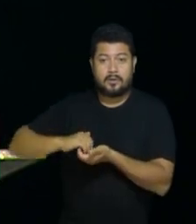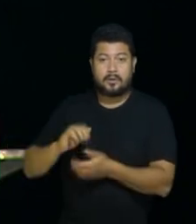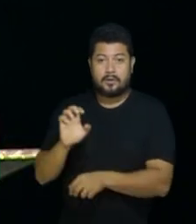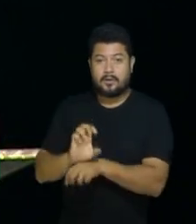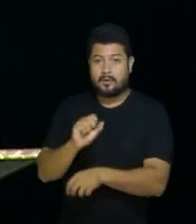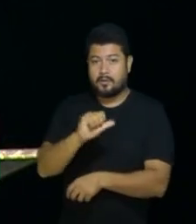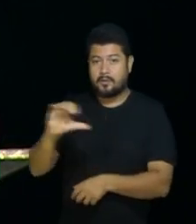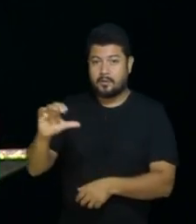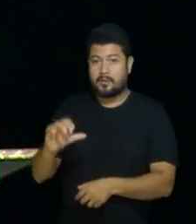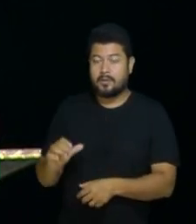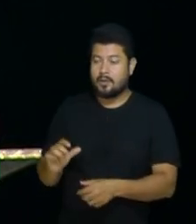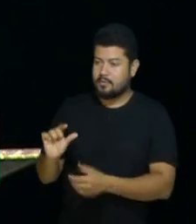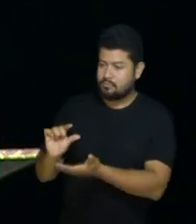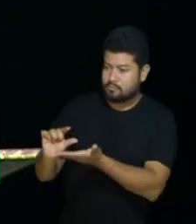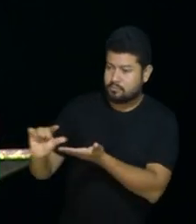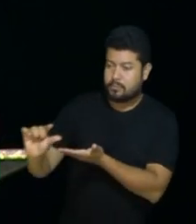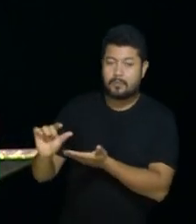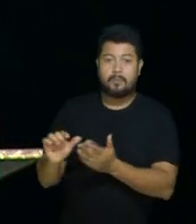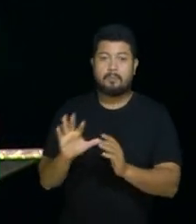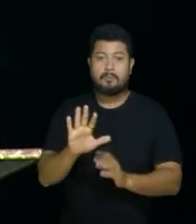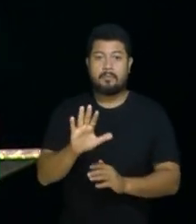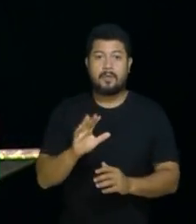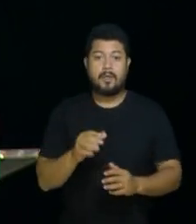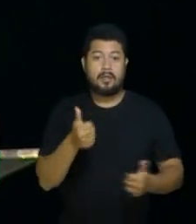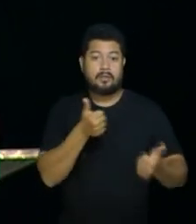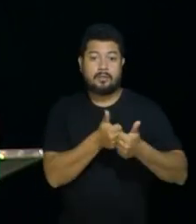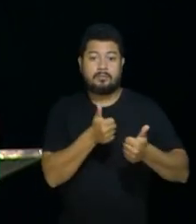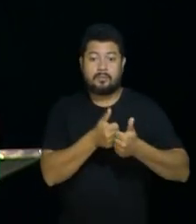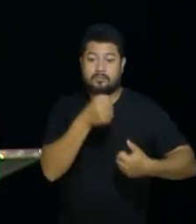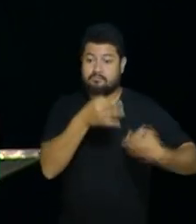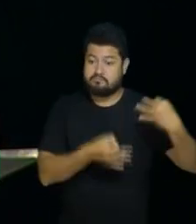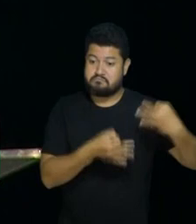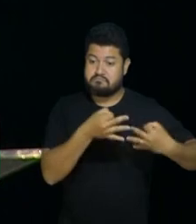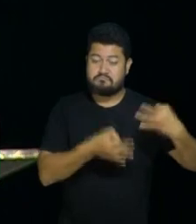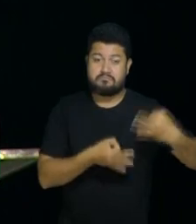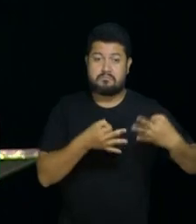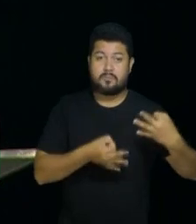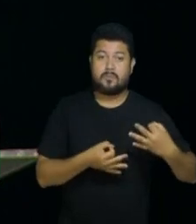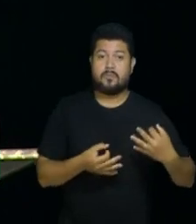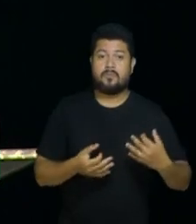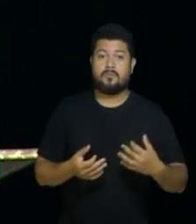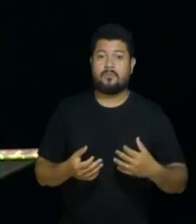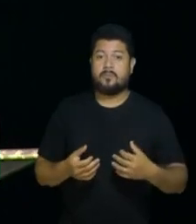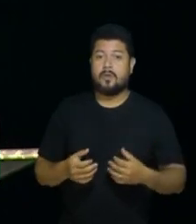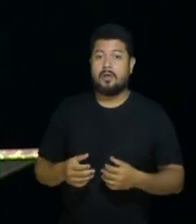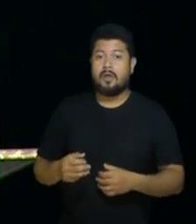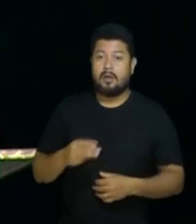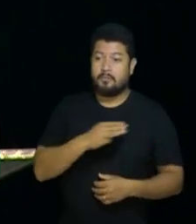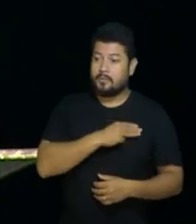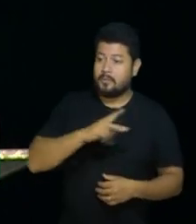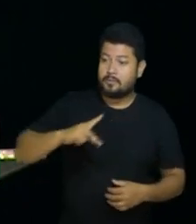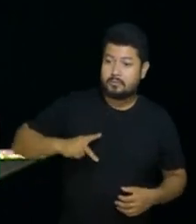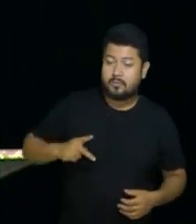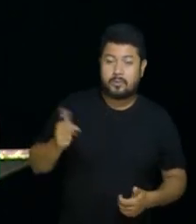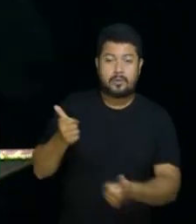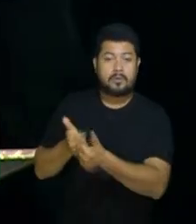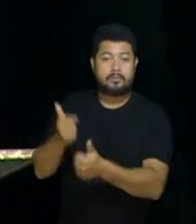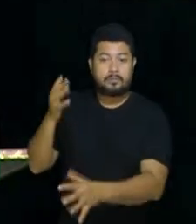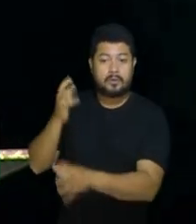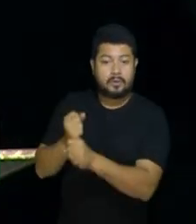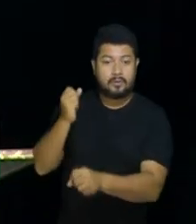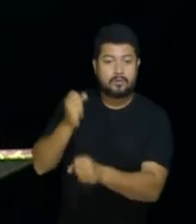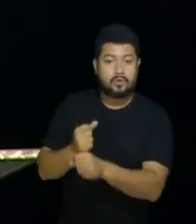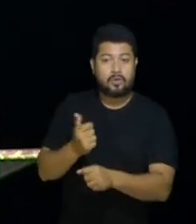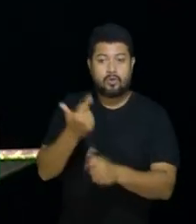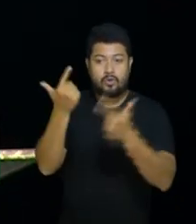com um pouquinho. Mas o Tribunal de Justiça, Tribunal de Contas, Ministério Público, todos os poderes possam ajudar. E